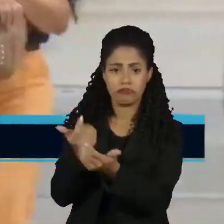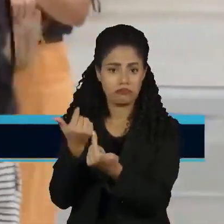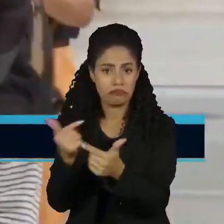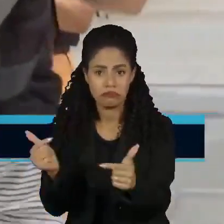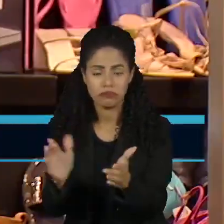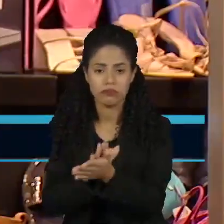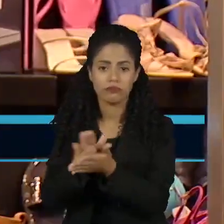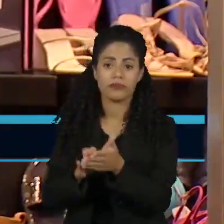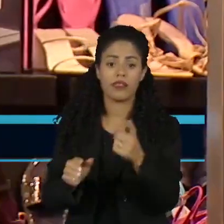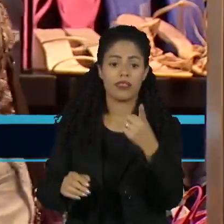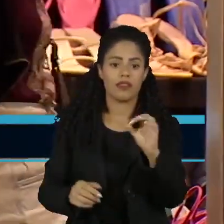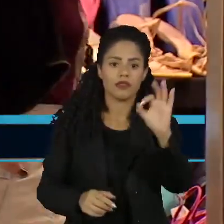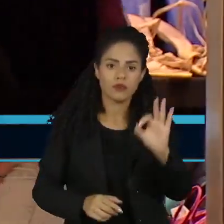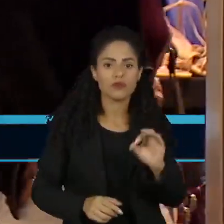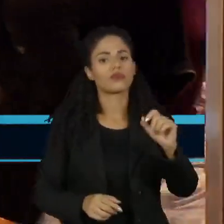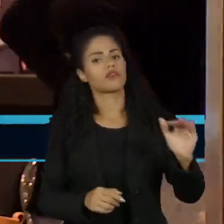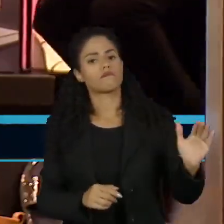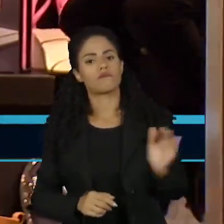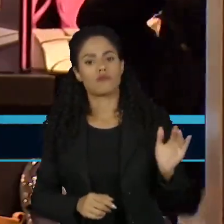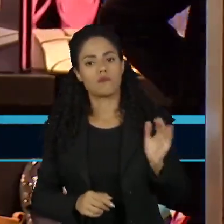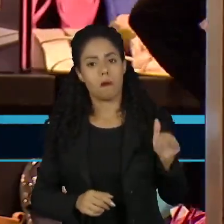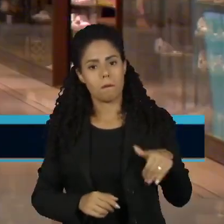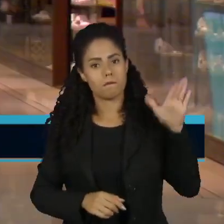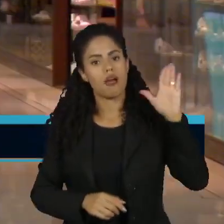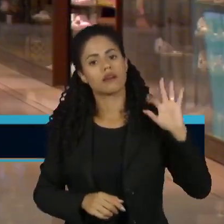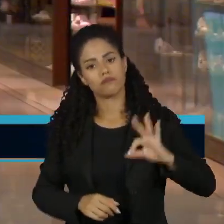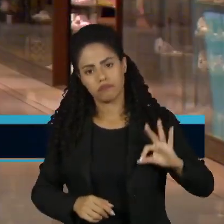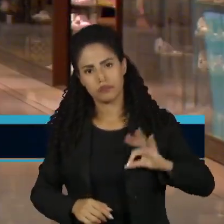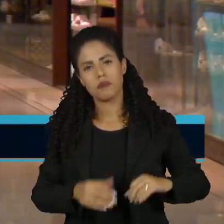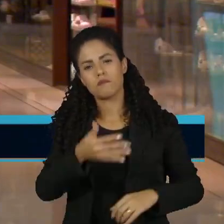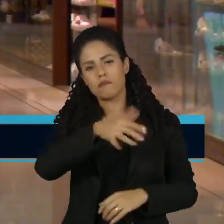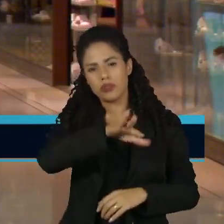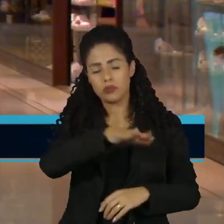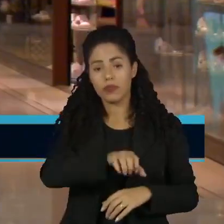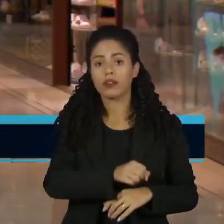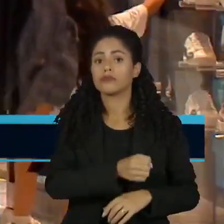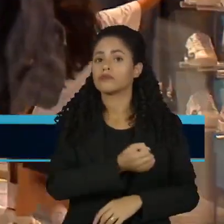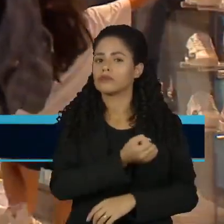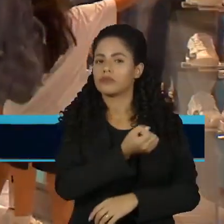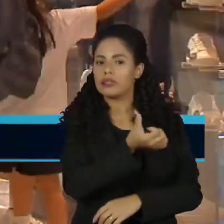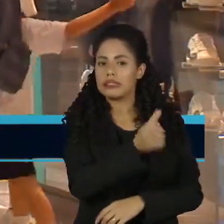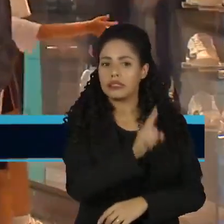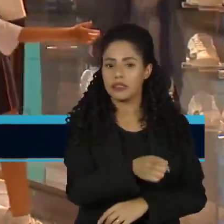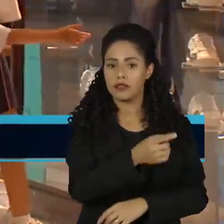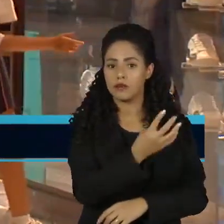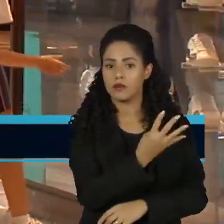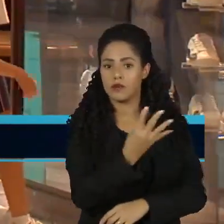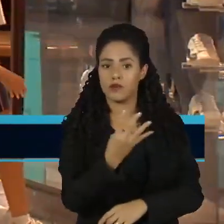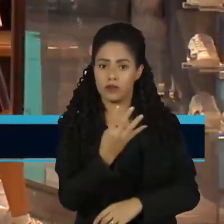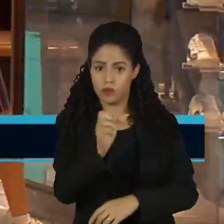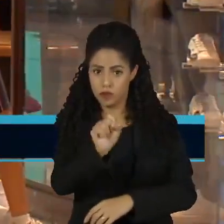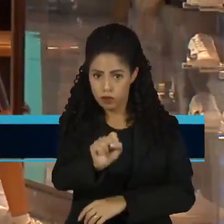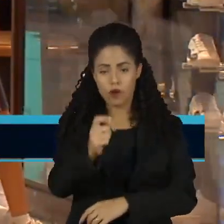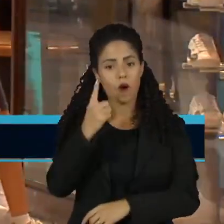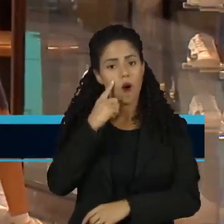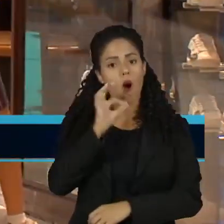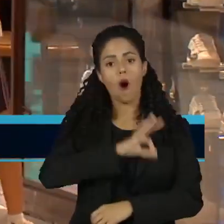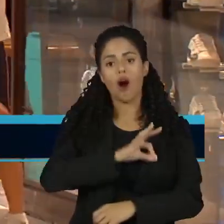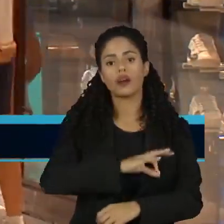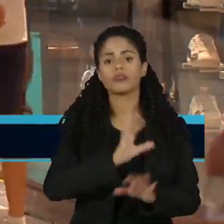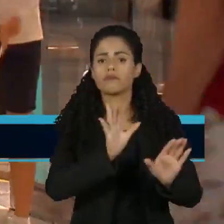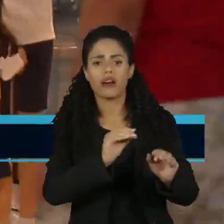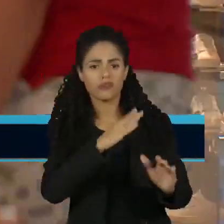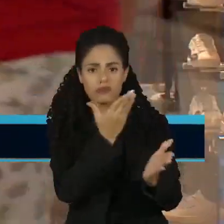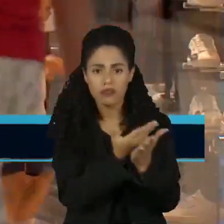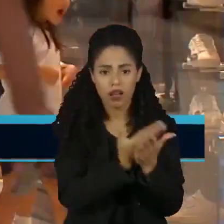os 10% mais ricos do país, com renda média per capita de quase R$ 6.500,00, os neném com idade